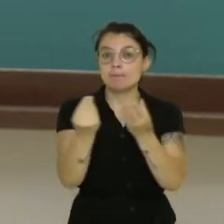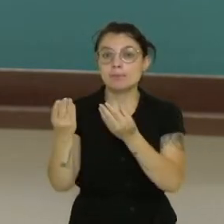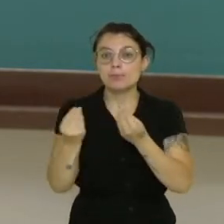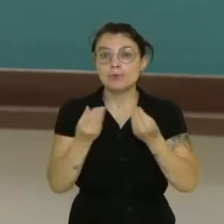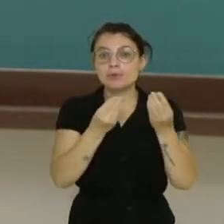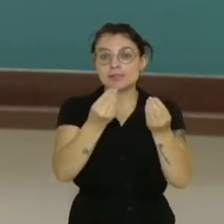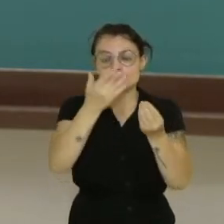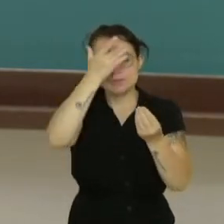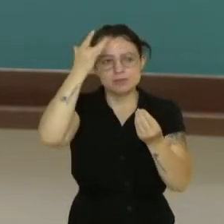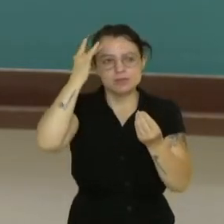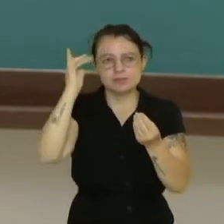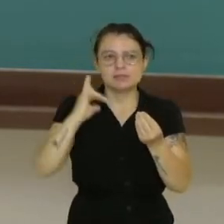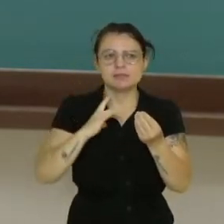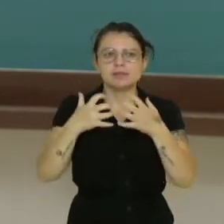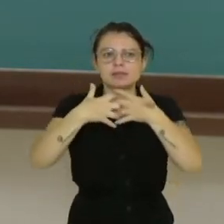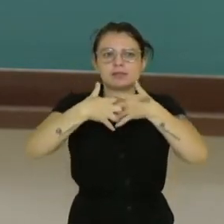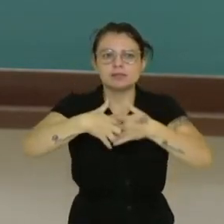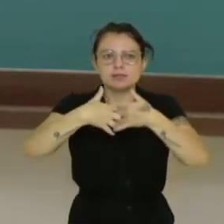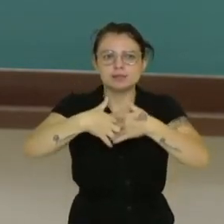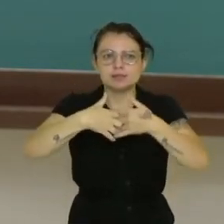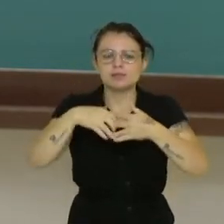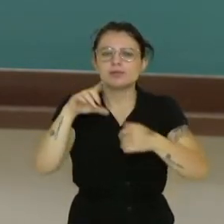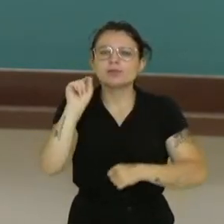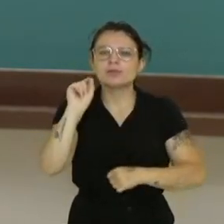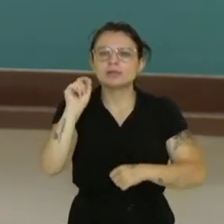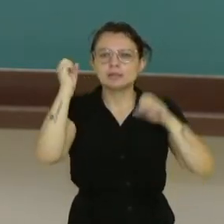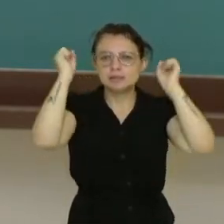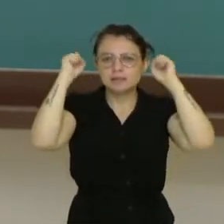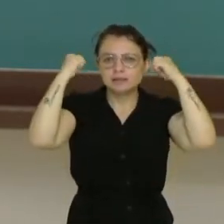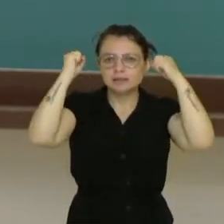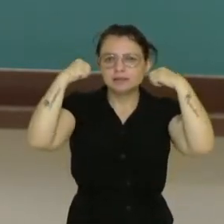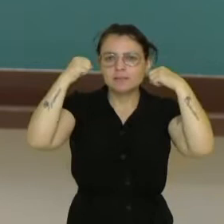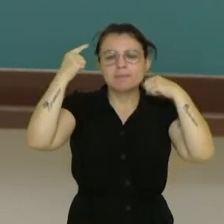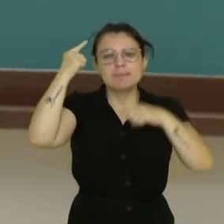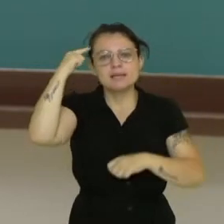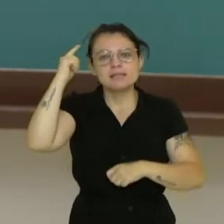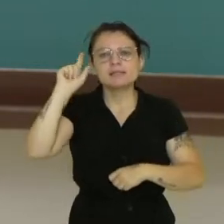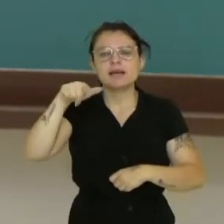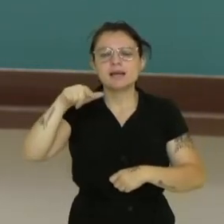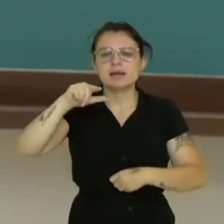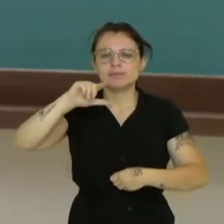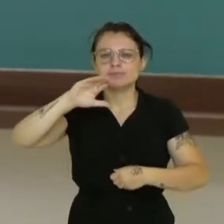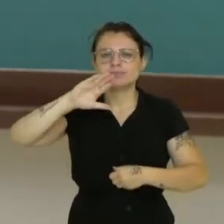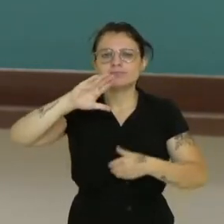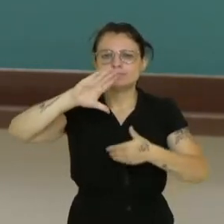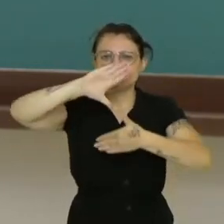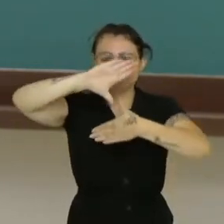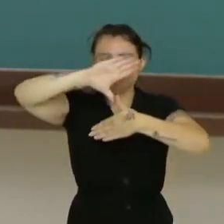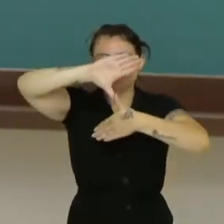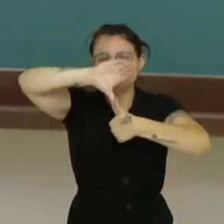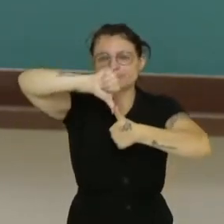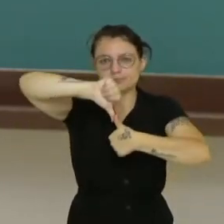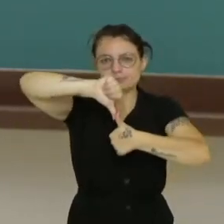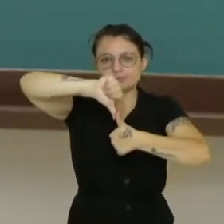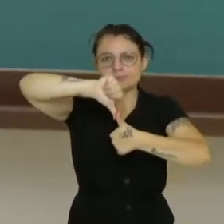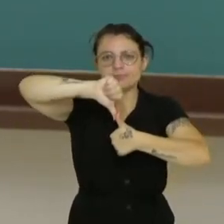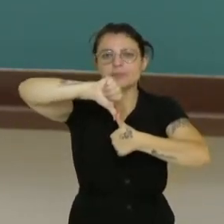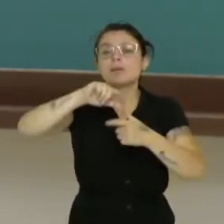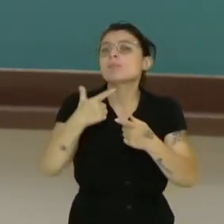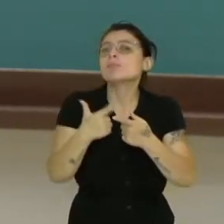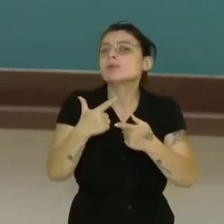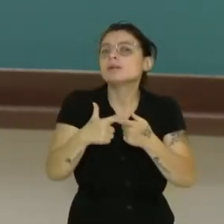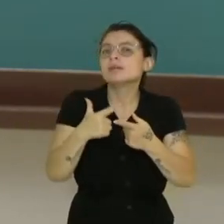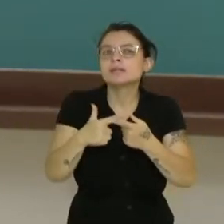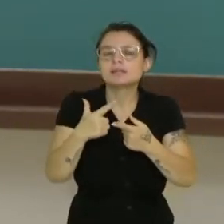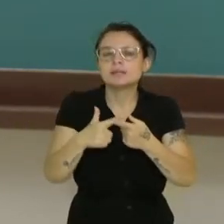uma confusão, achando que o México faz parte da América Central. Essa confusão acontece justamente por conta